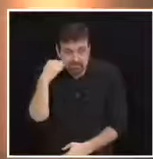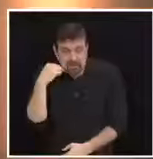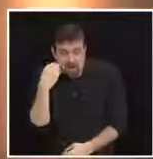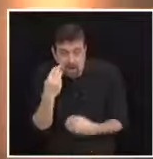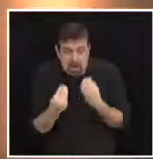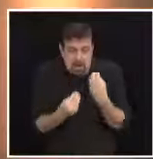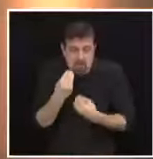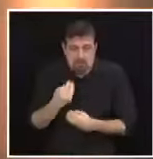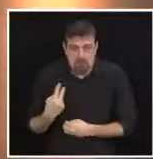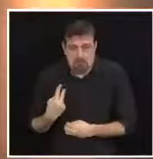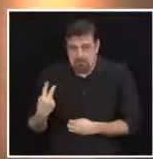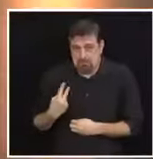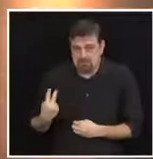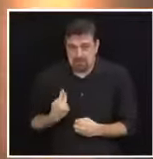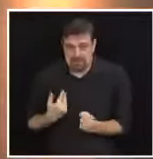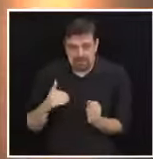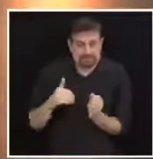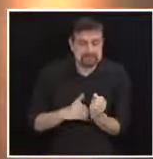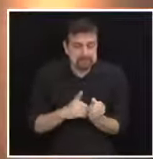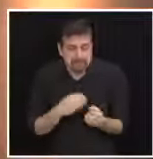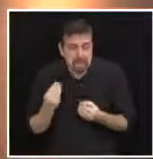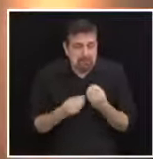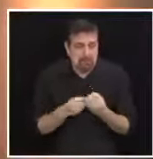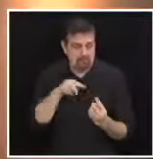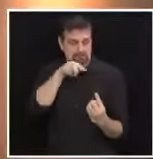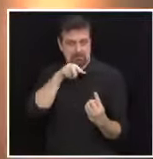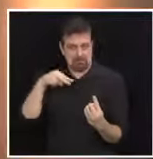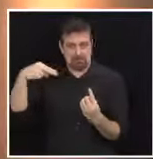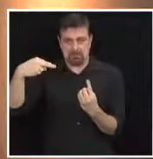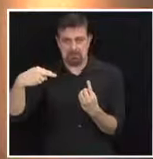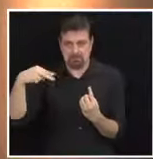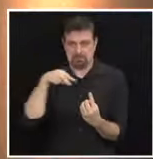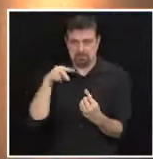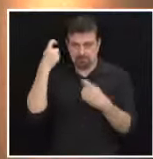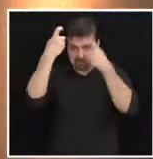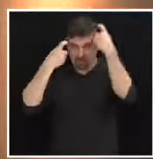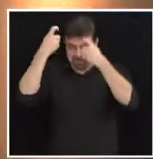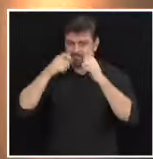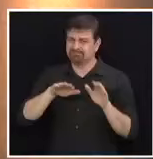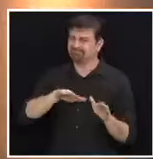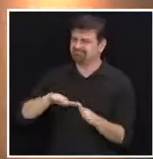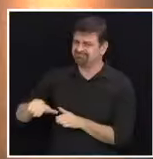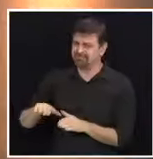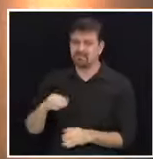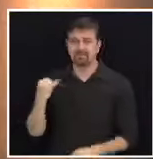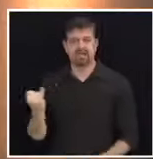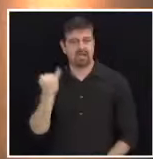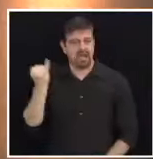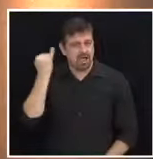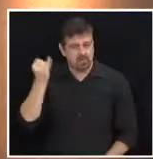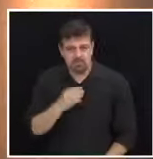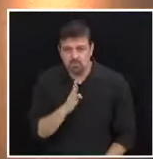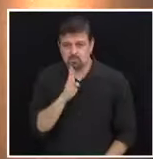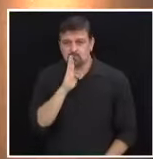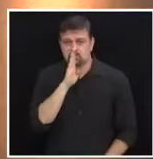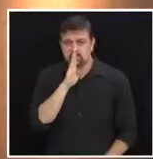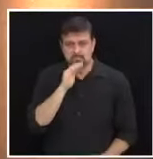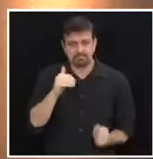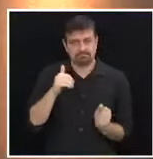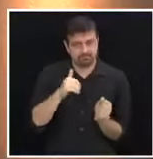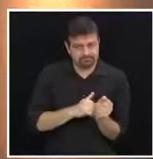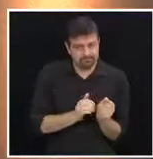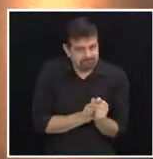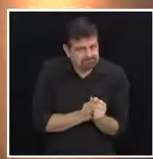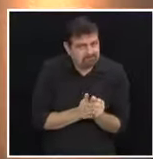tiver alguém comigo, ou como que vai ser, as pessoas que estão ali. Então é importante deixar claro, assim, o teste ele é sigiloso, ele é